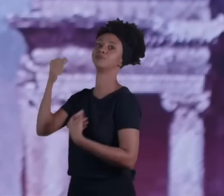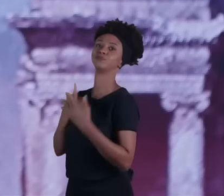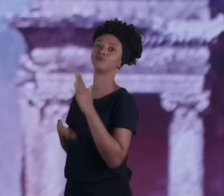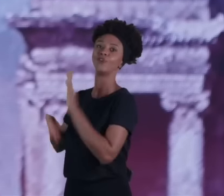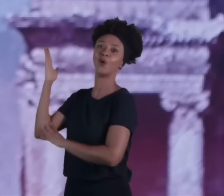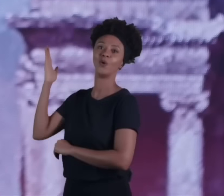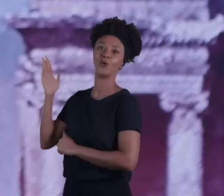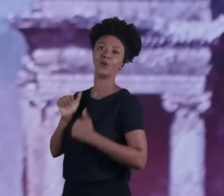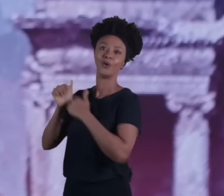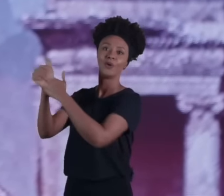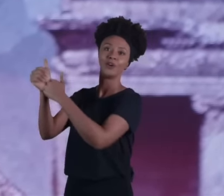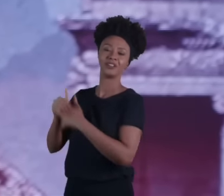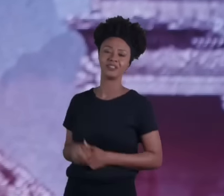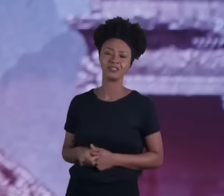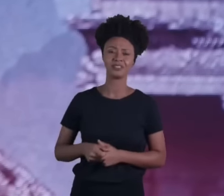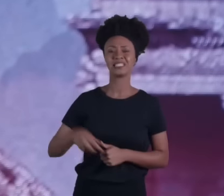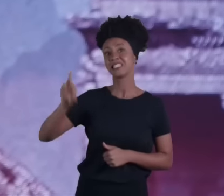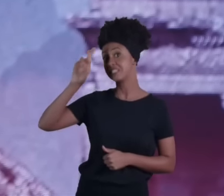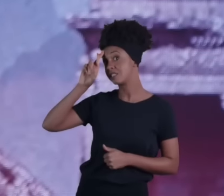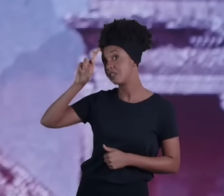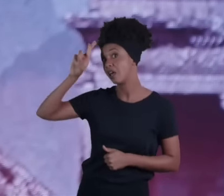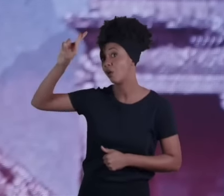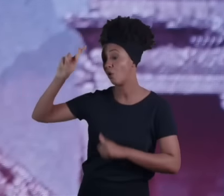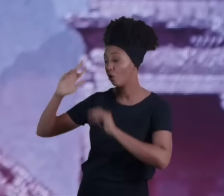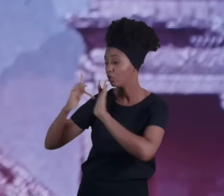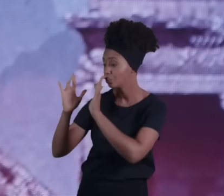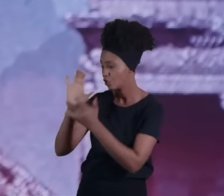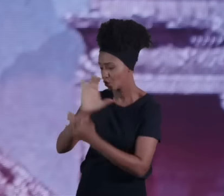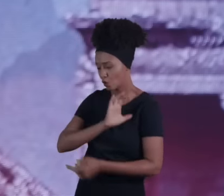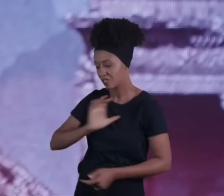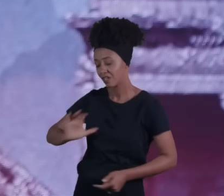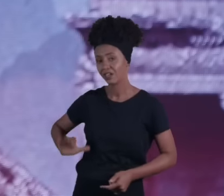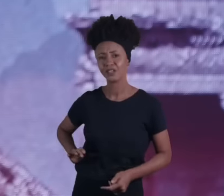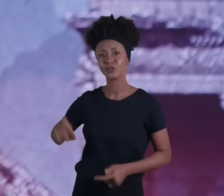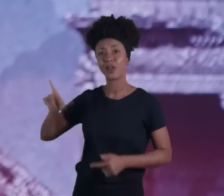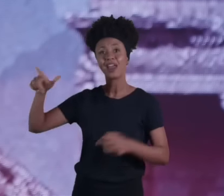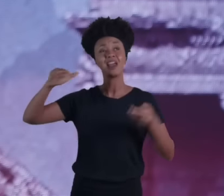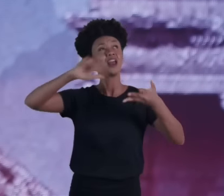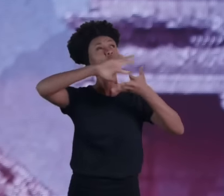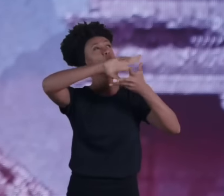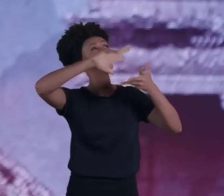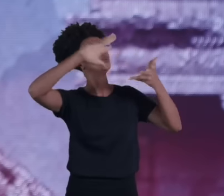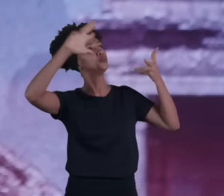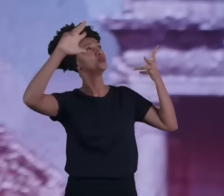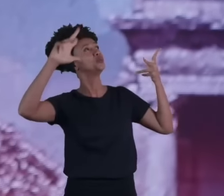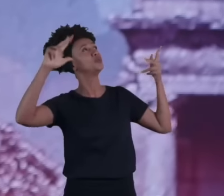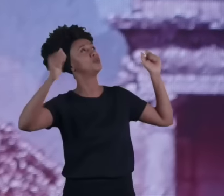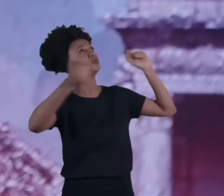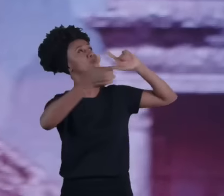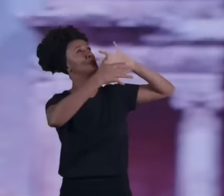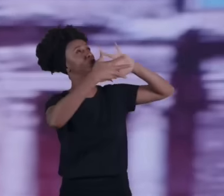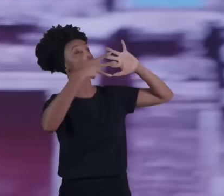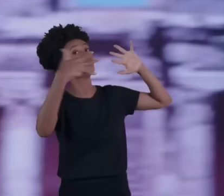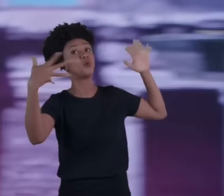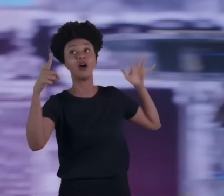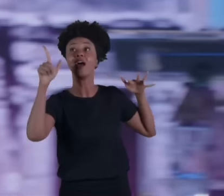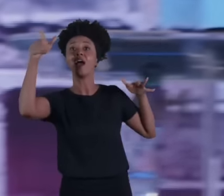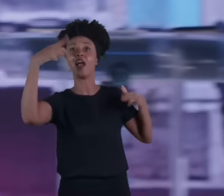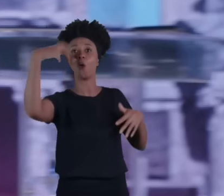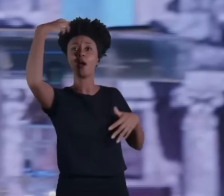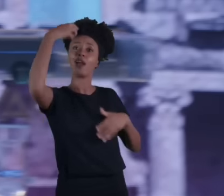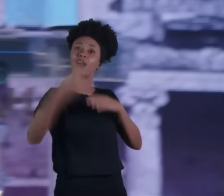o Senhor Jesus Cristo? É o Rei do Universo, é o Criador, é aquele através do